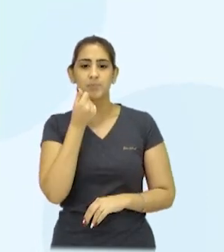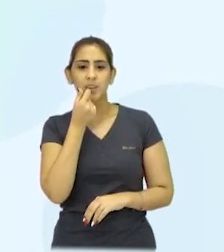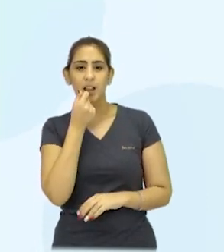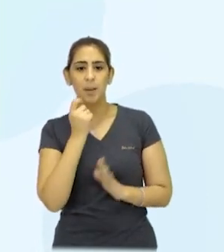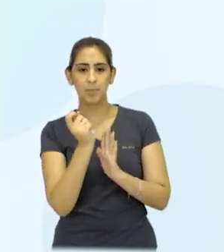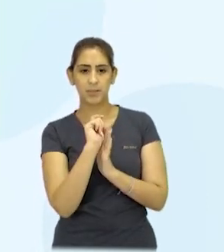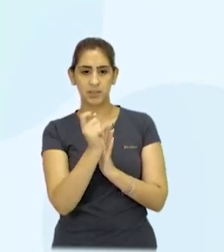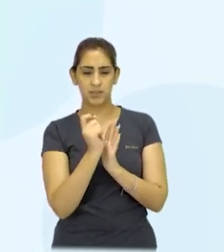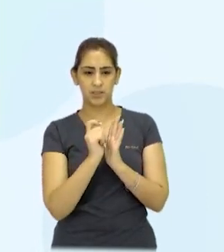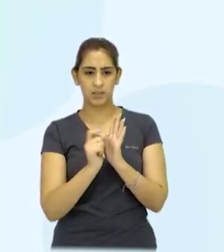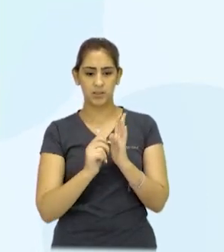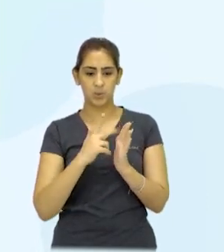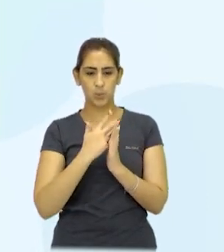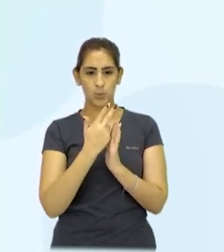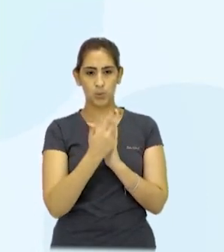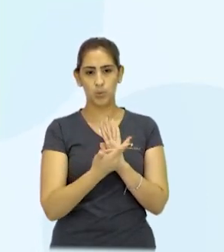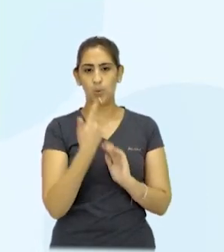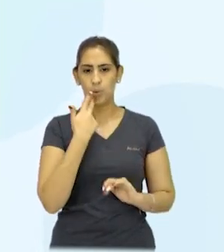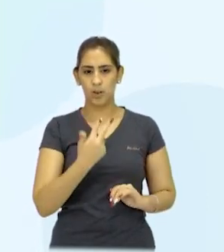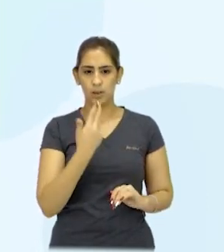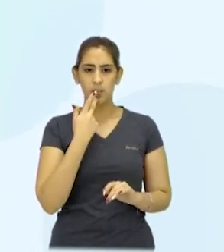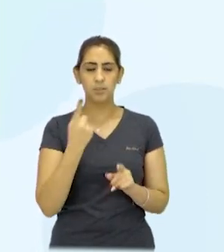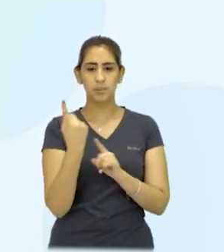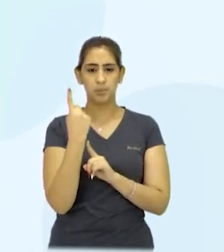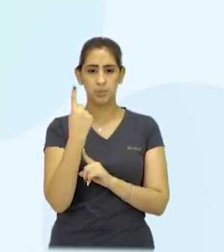com retoques em acrílica, sobre papel de primeira